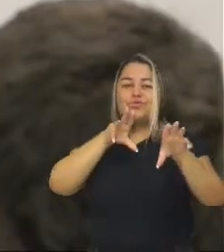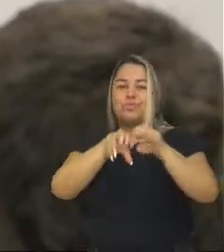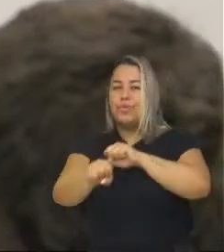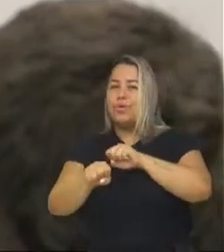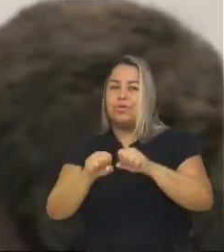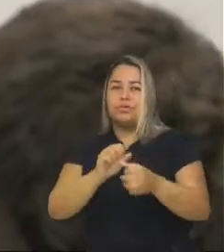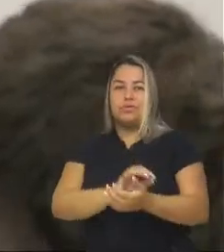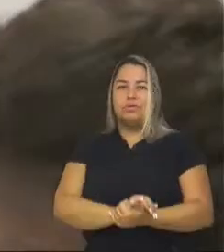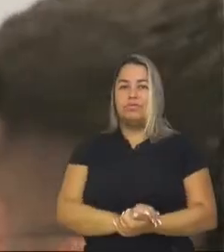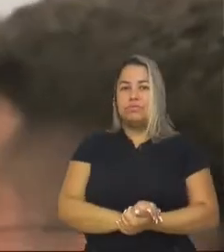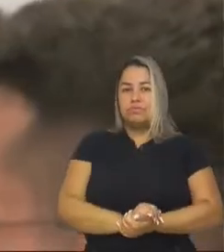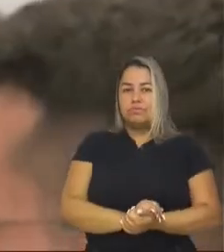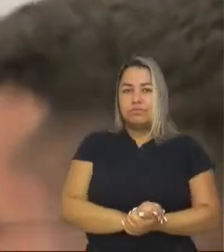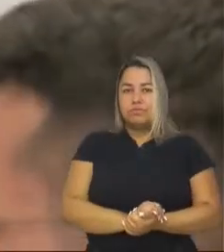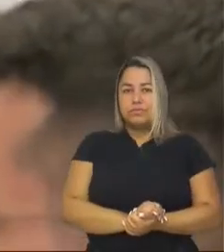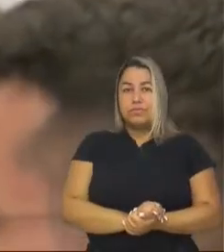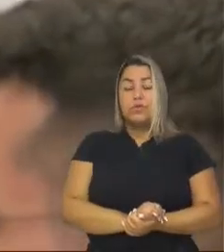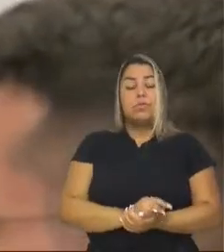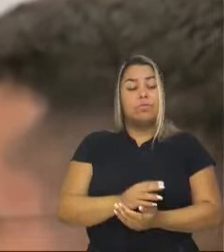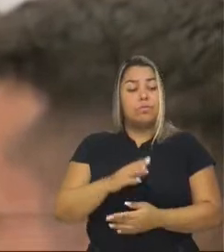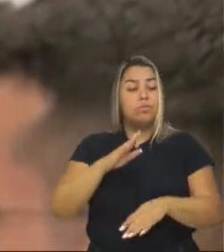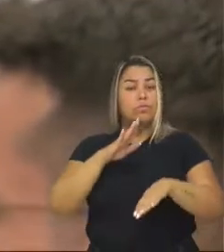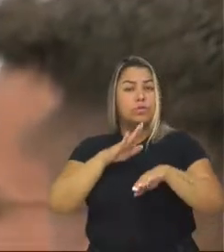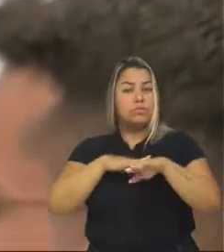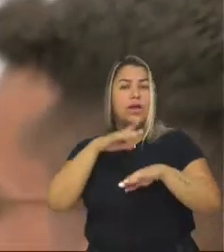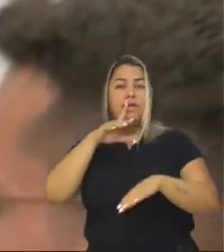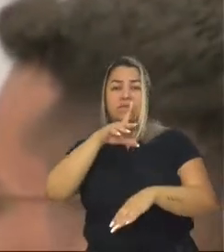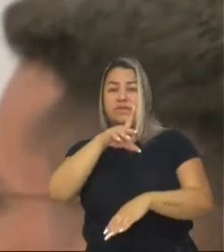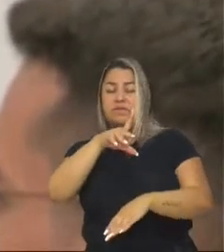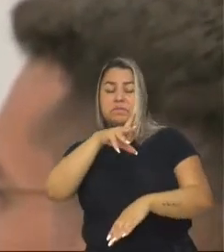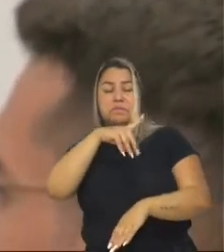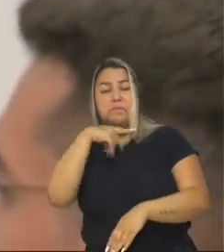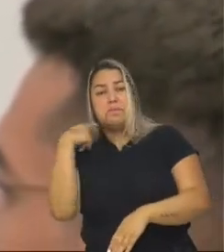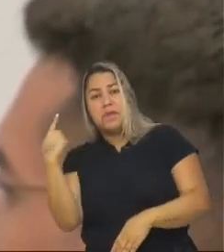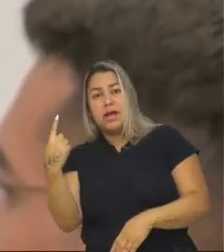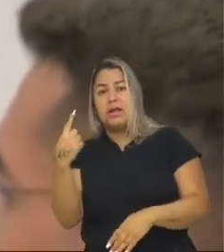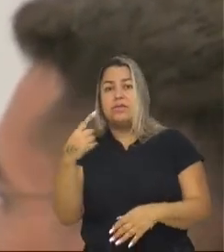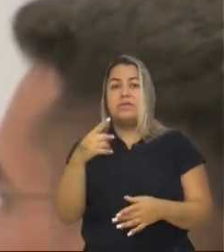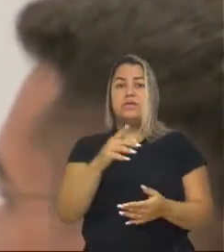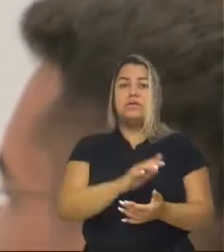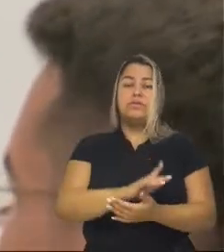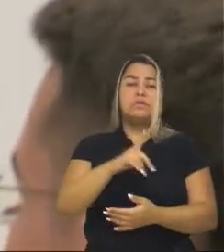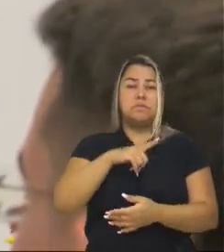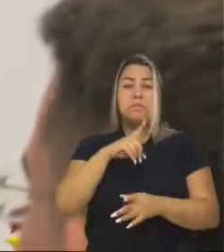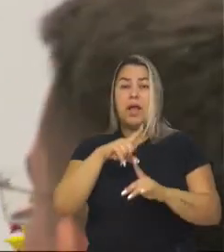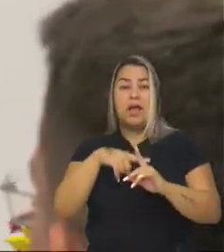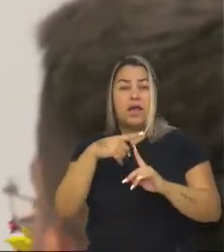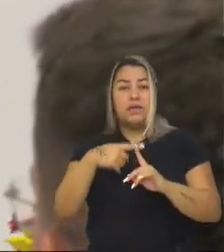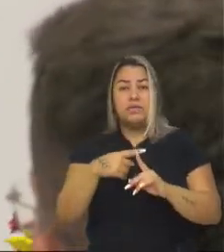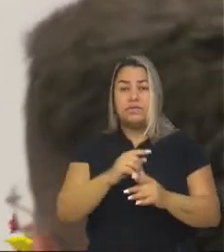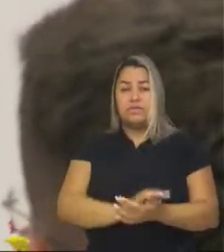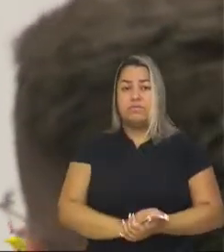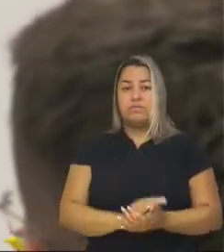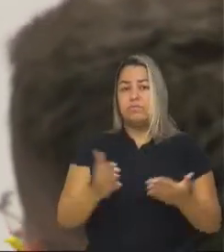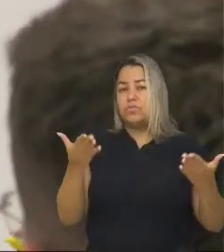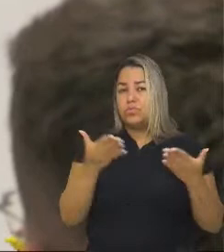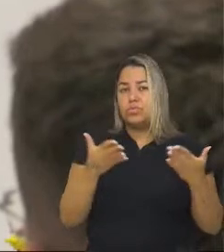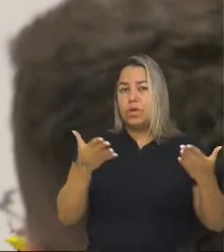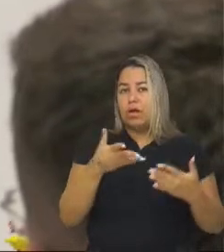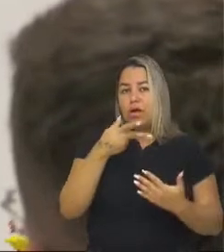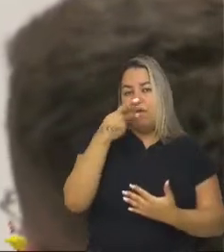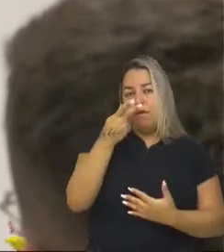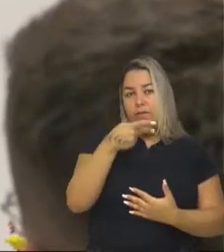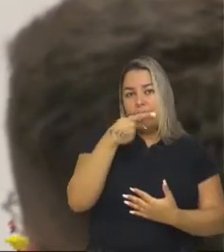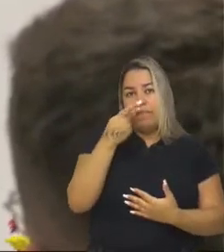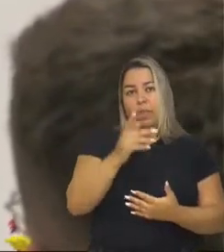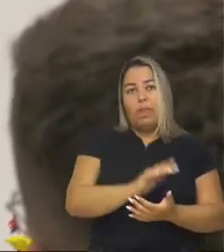pessoas? Parece que quanto mais se mata, mais se nasce. E é por isso que a gente está hoje dizendo assim,